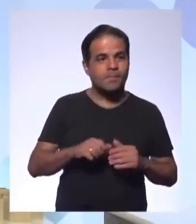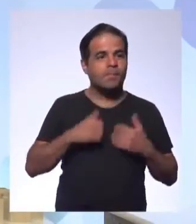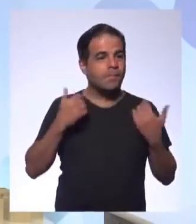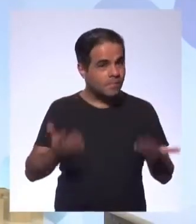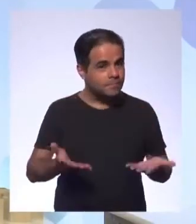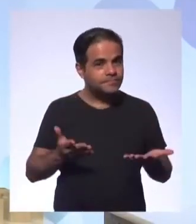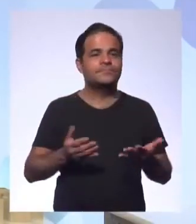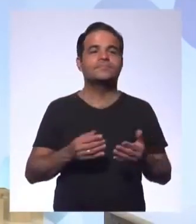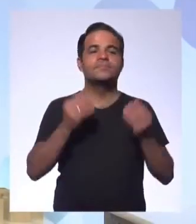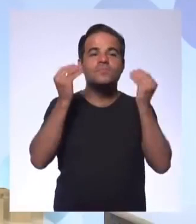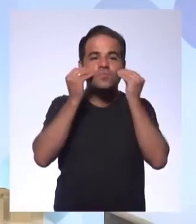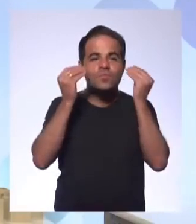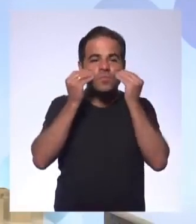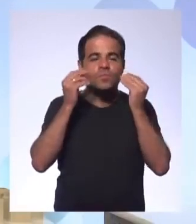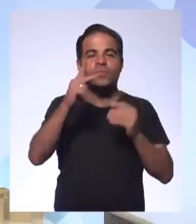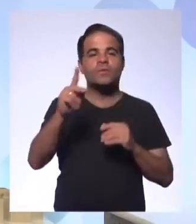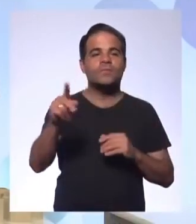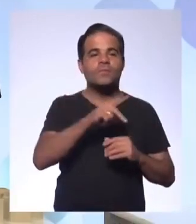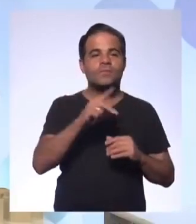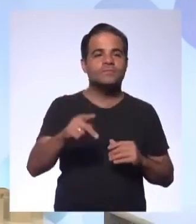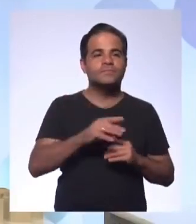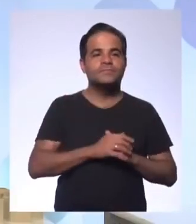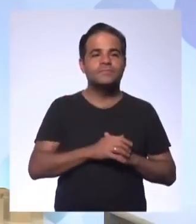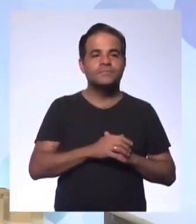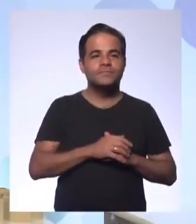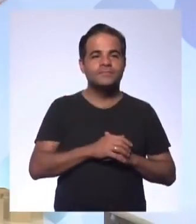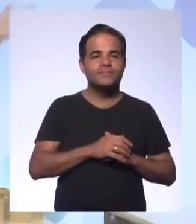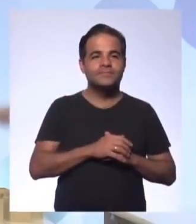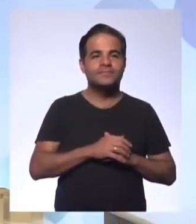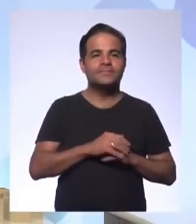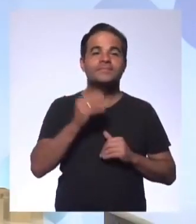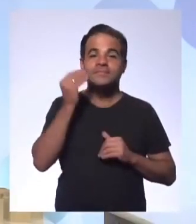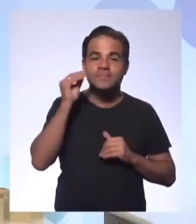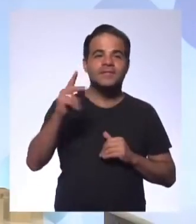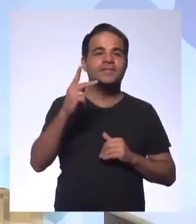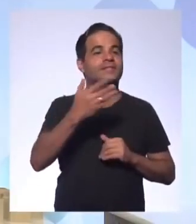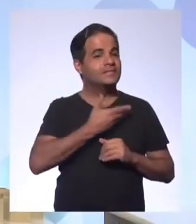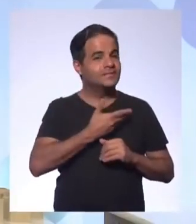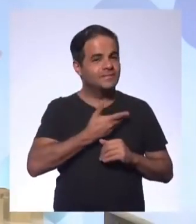Então, dá um beijo, manda um beijo pro seu professor, Beijo. pros seus